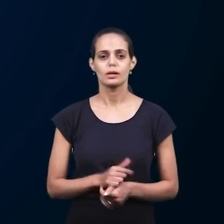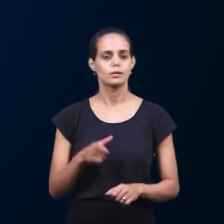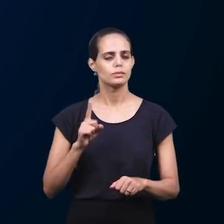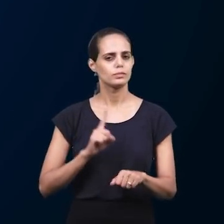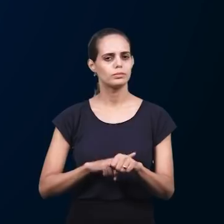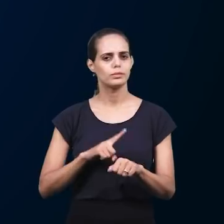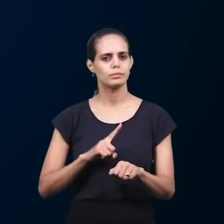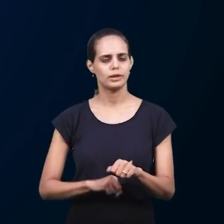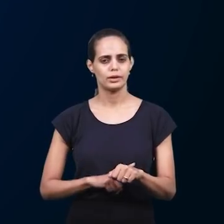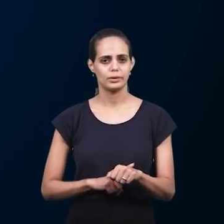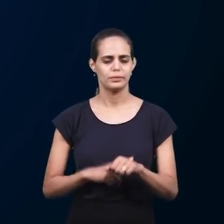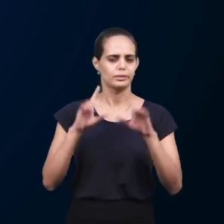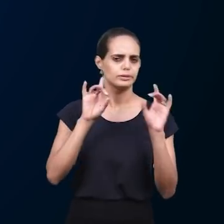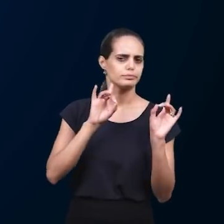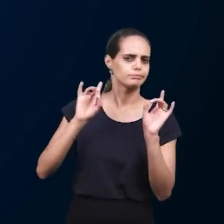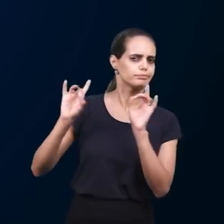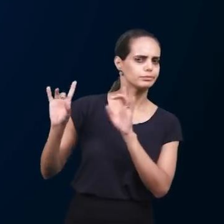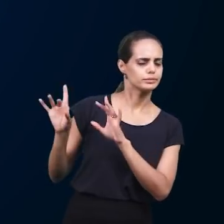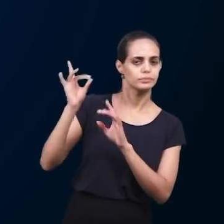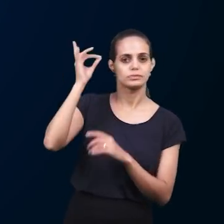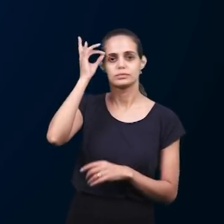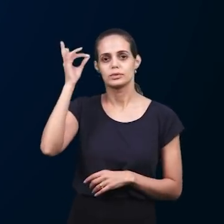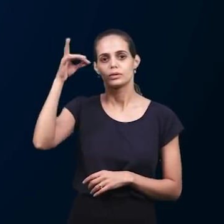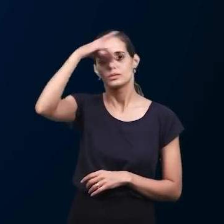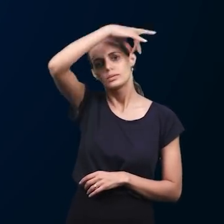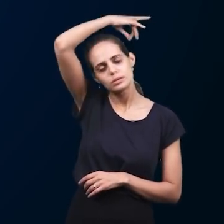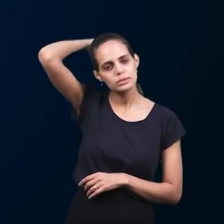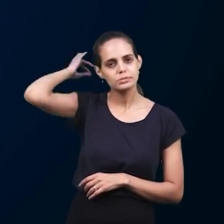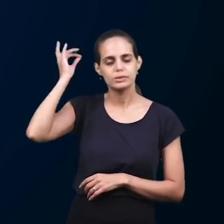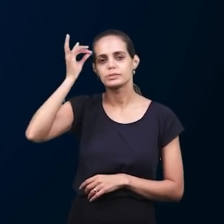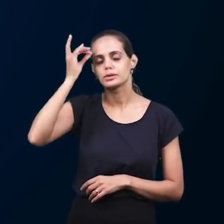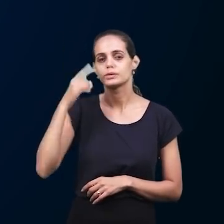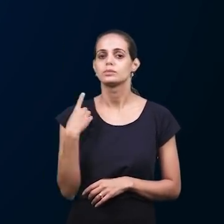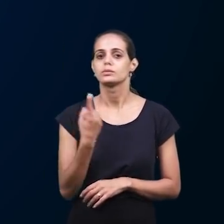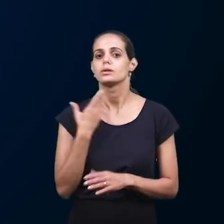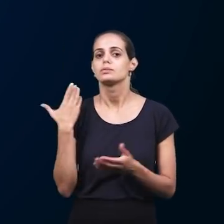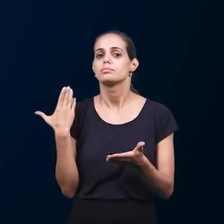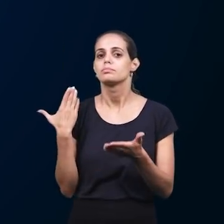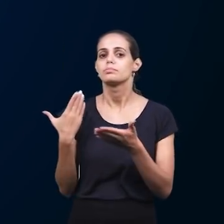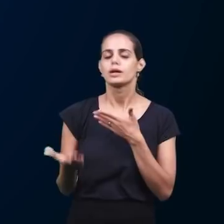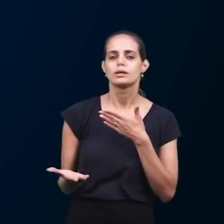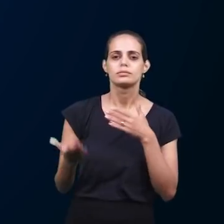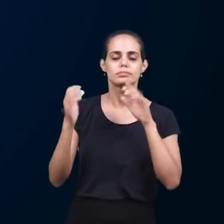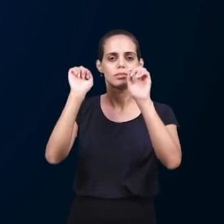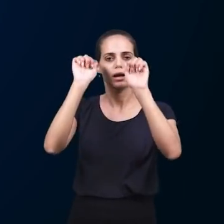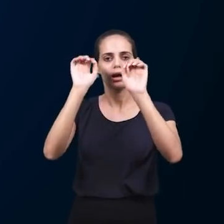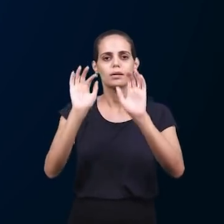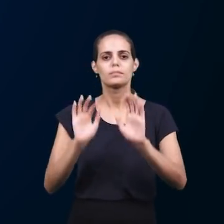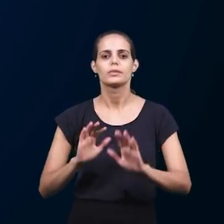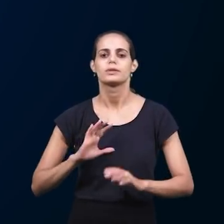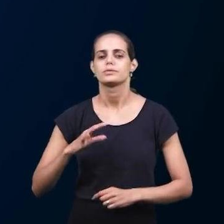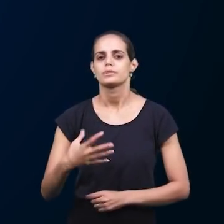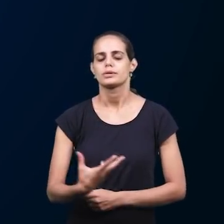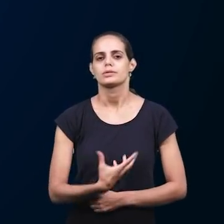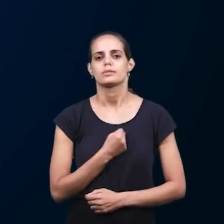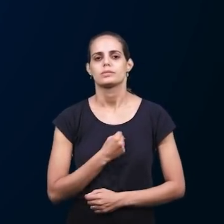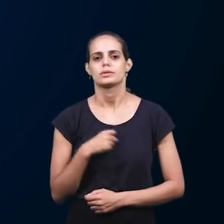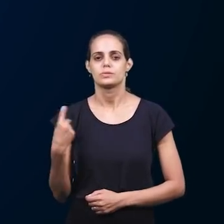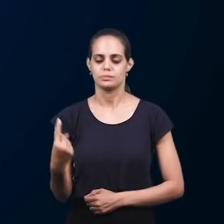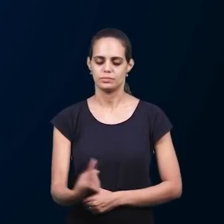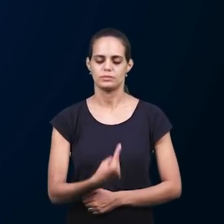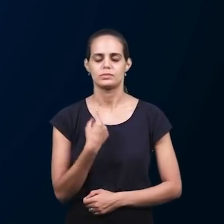ser guiado pelo Espírito Santo, nós perdemos a bênção da salvação em